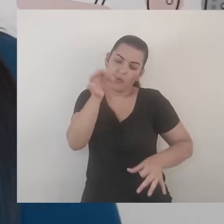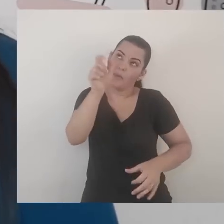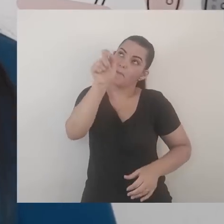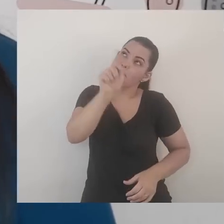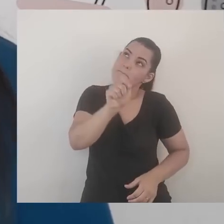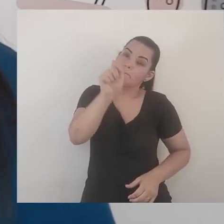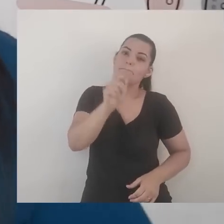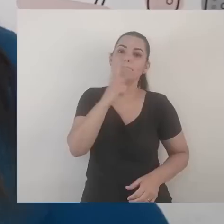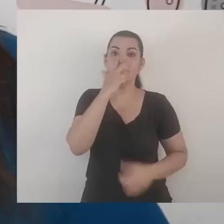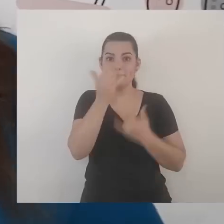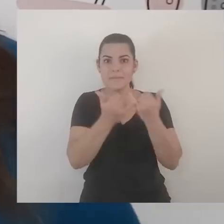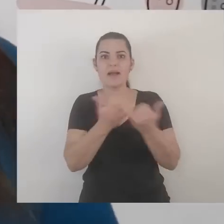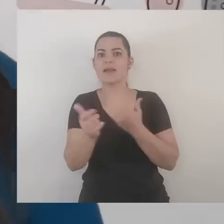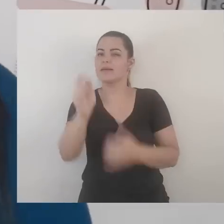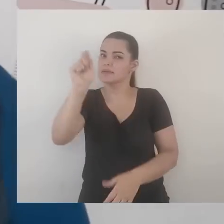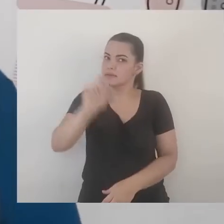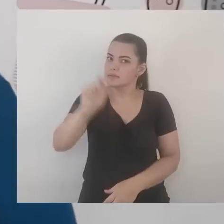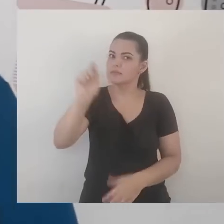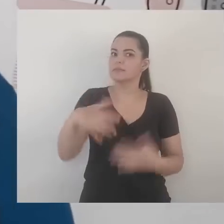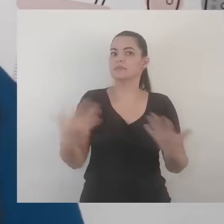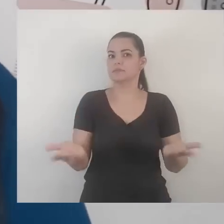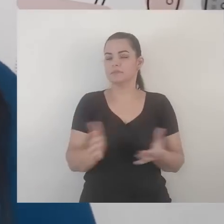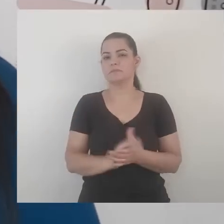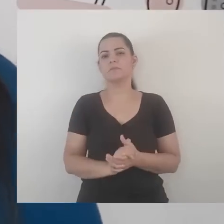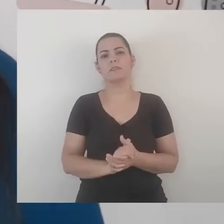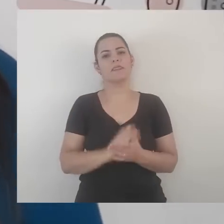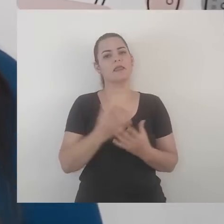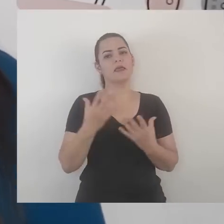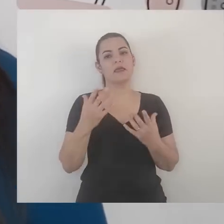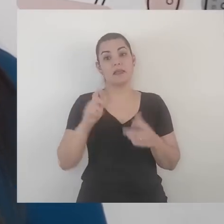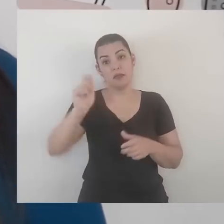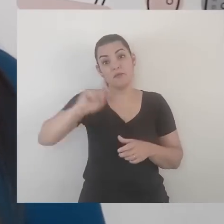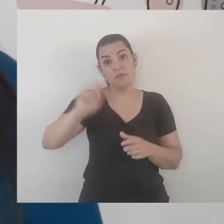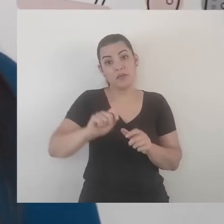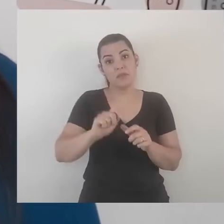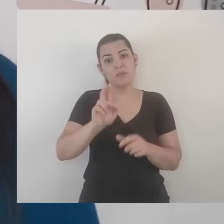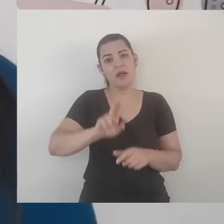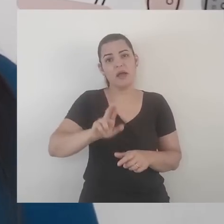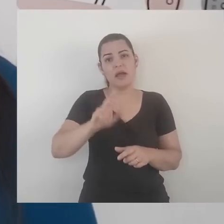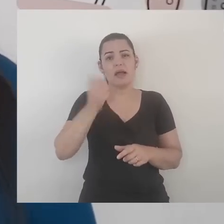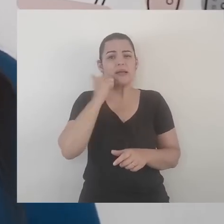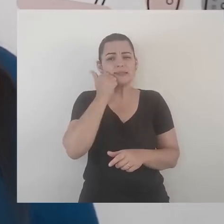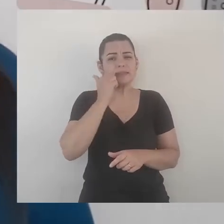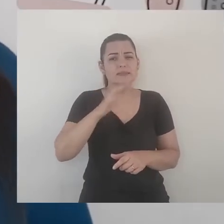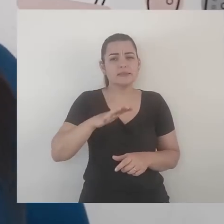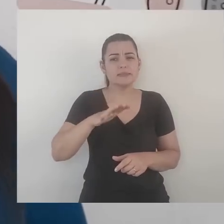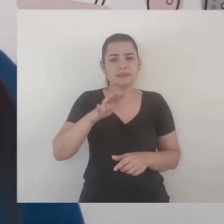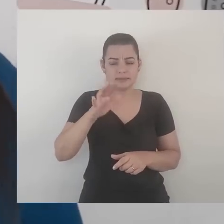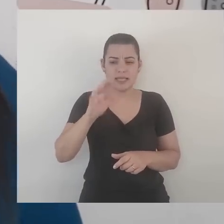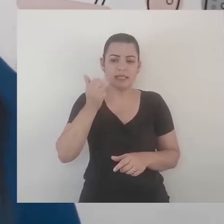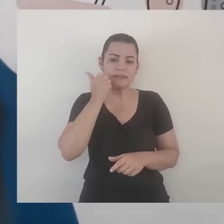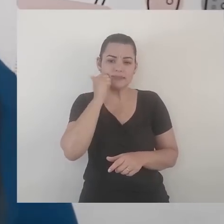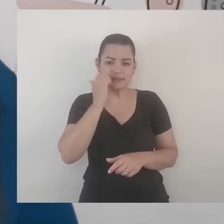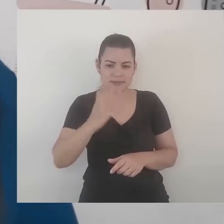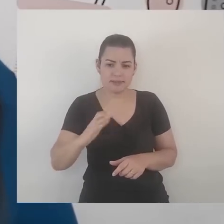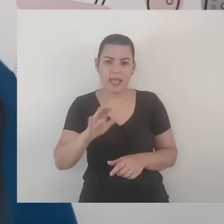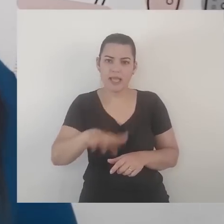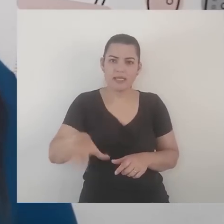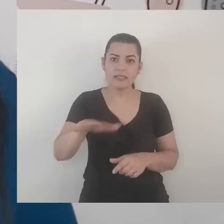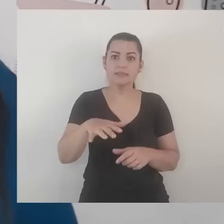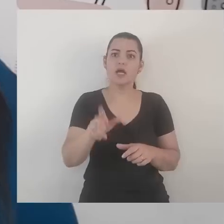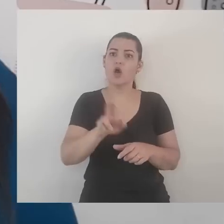ideia de uma pipa, que foi amplamente utilizada aí para muitas descobertas da ciência. Então, nós pensamos